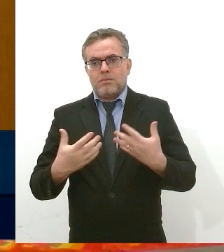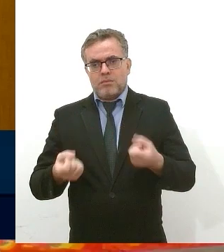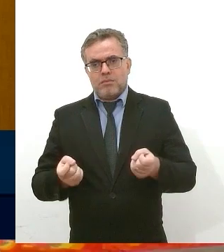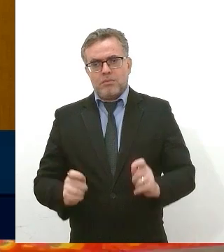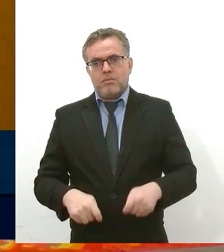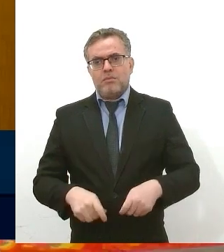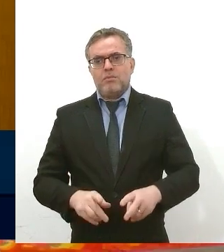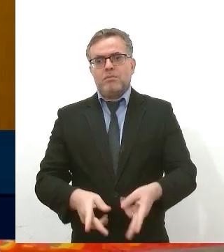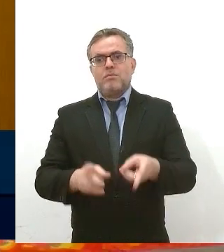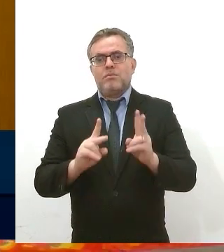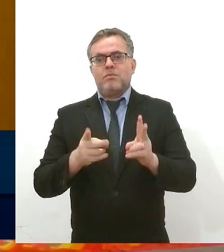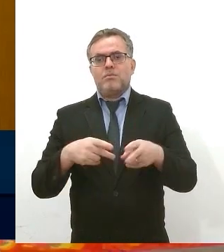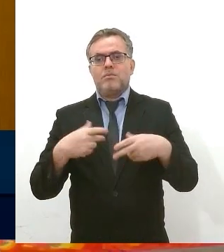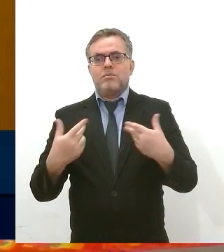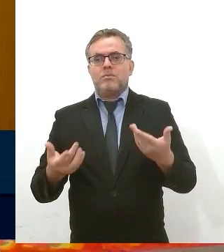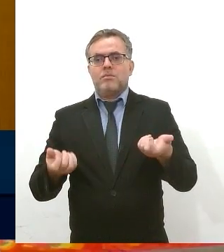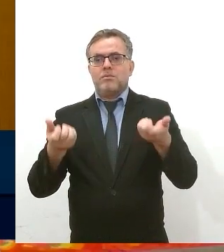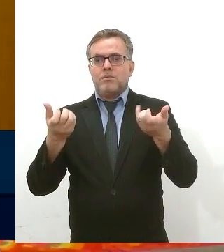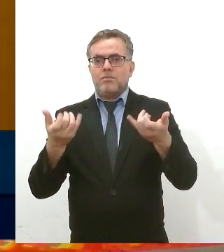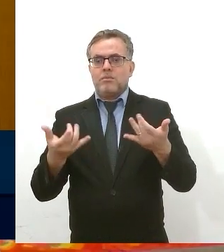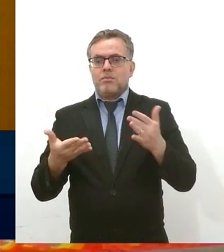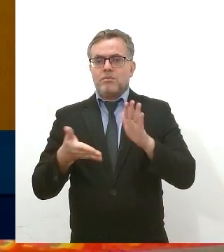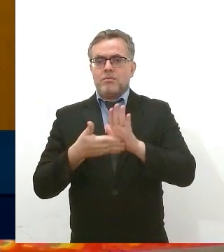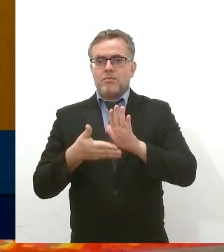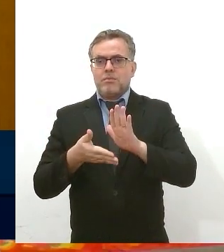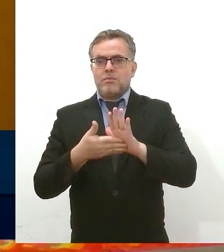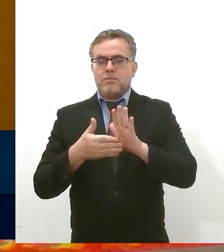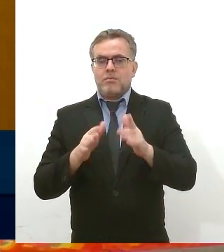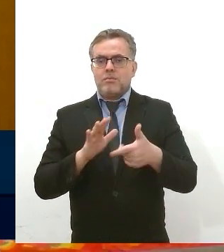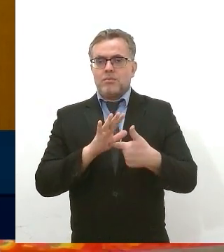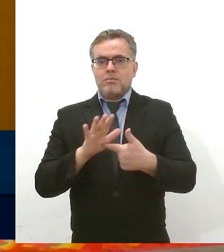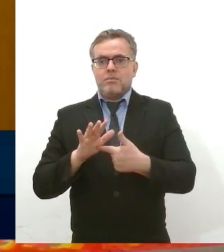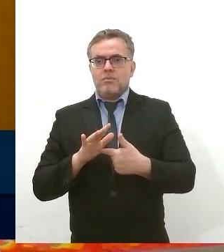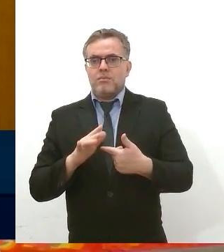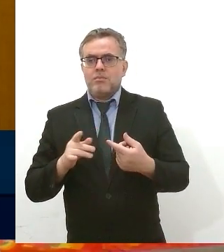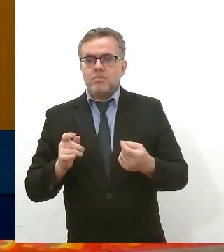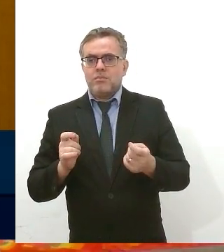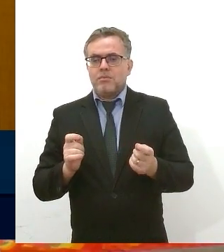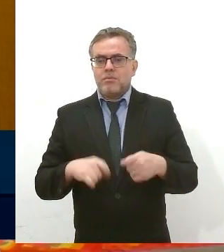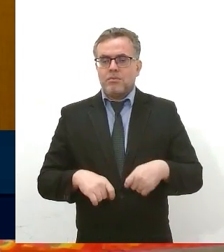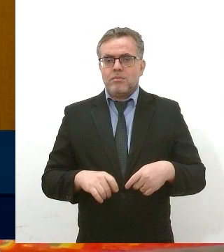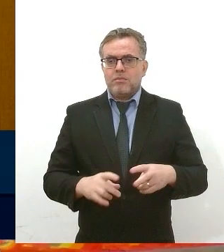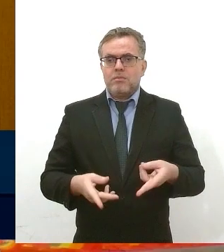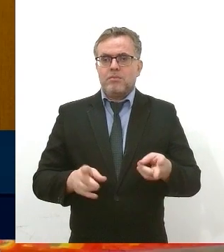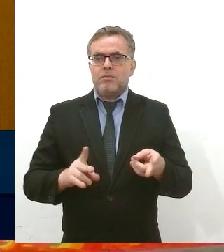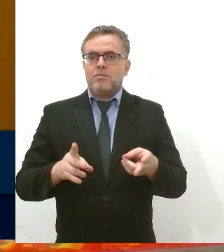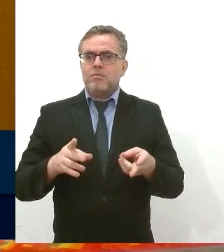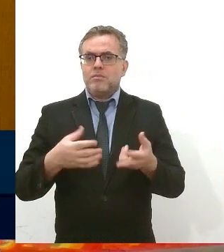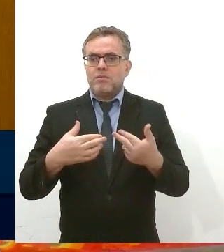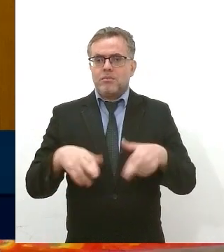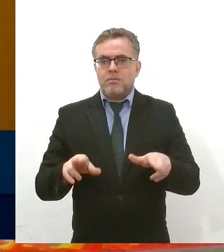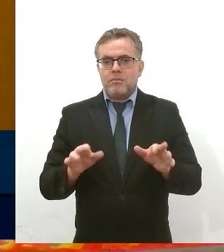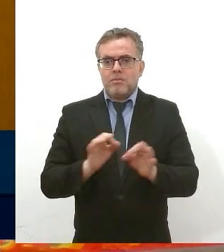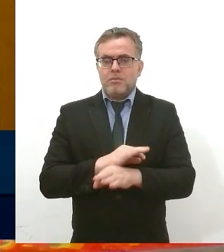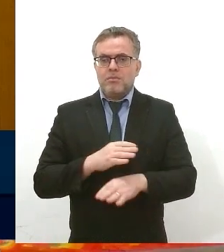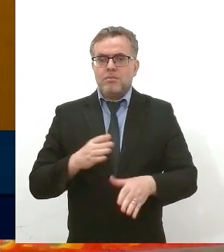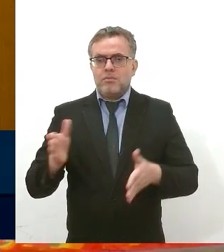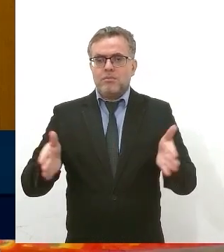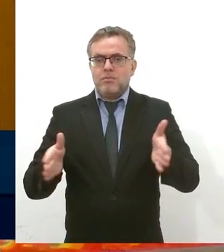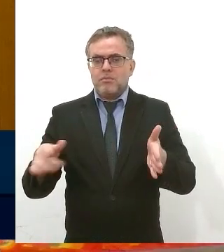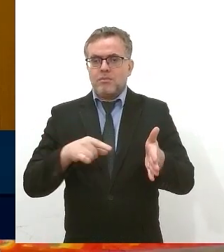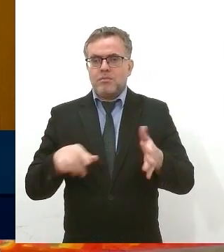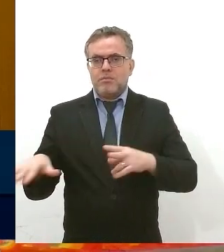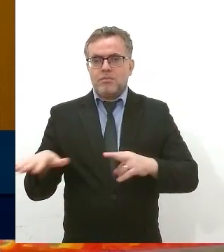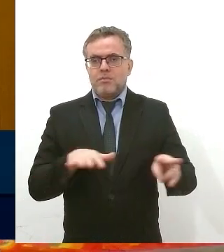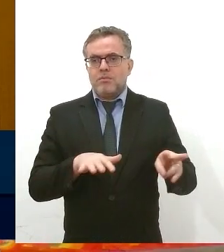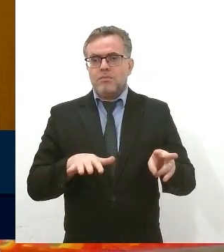pautas, né, que a gente desenvolveu, né, durante essa semana através de nossas reuniões.